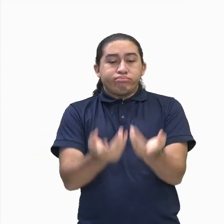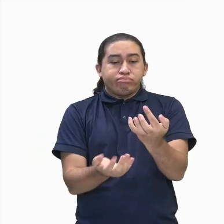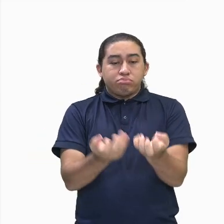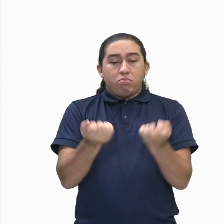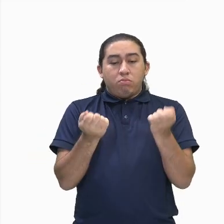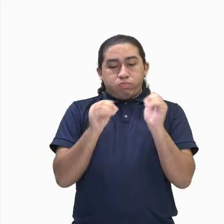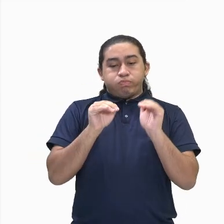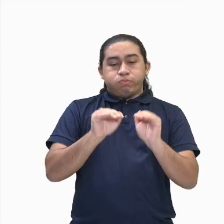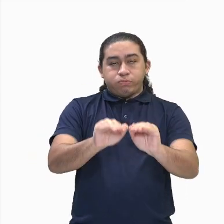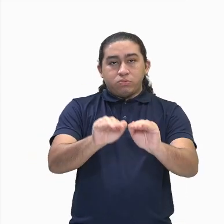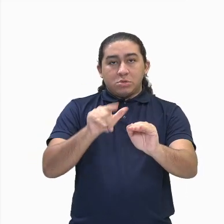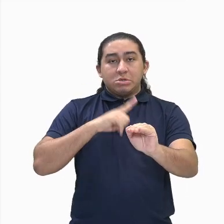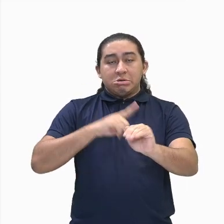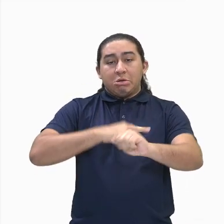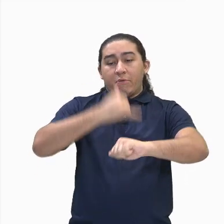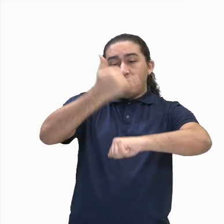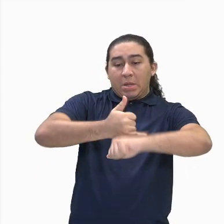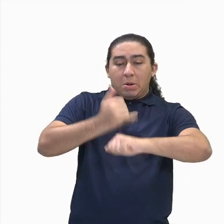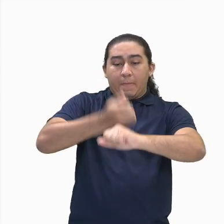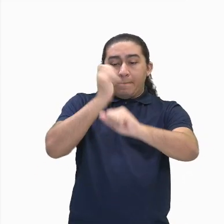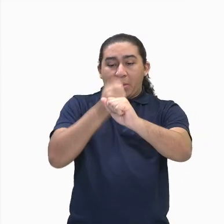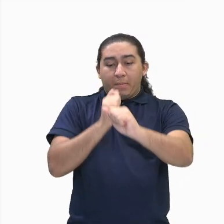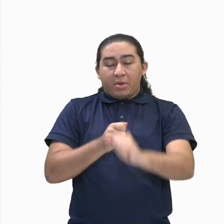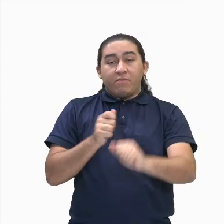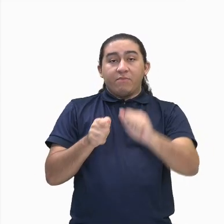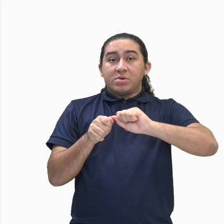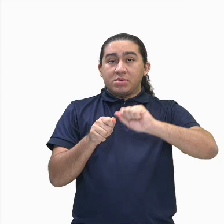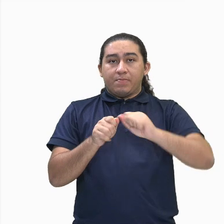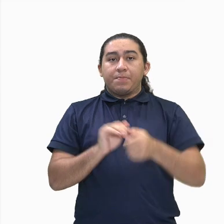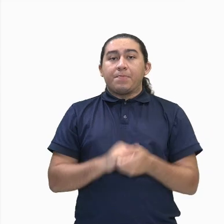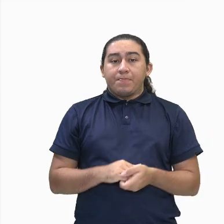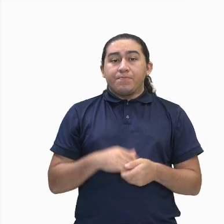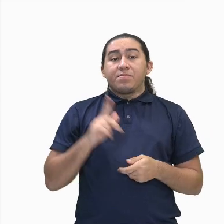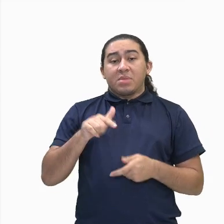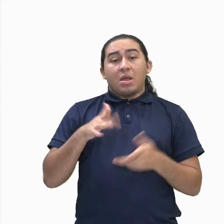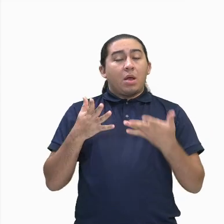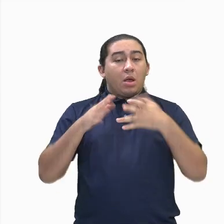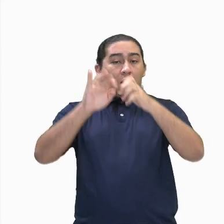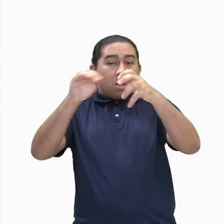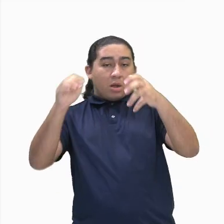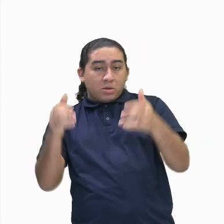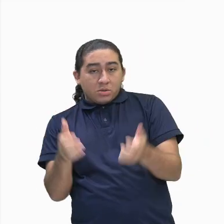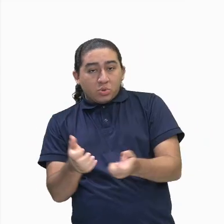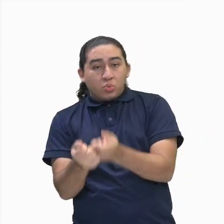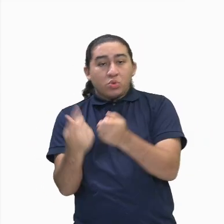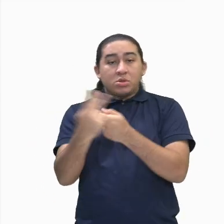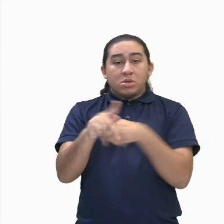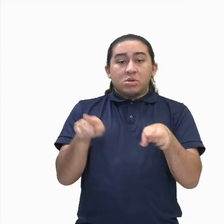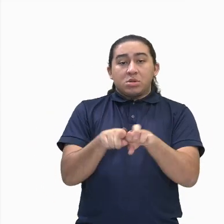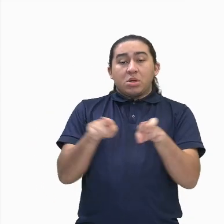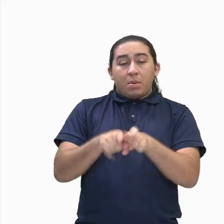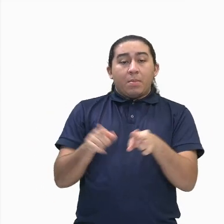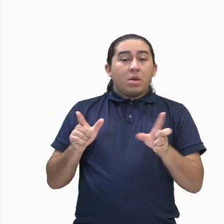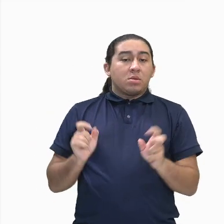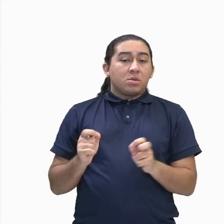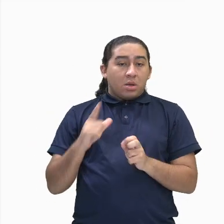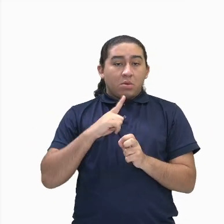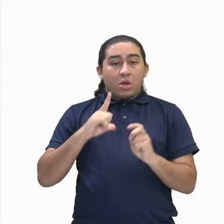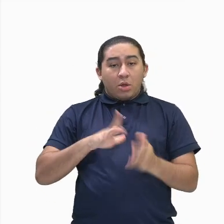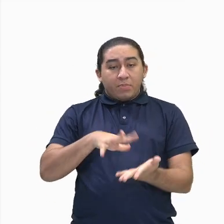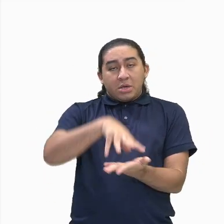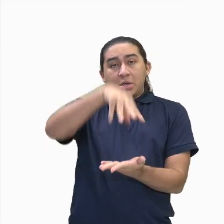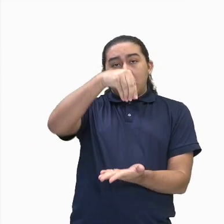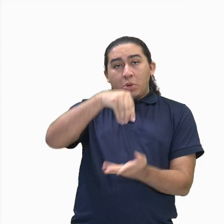na região. A arte cuxita e a arquitetura, incluindo pirâmides e templos, mostram uma mistura única